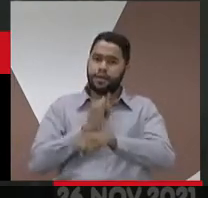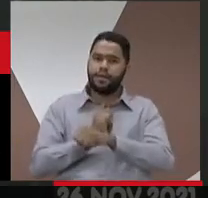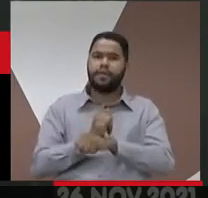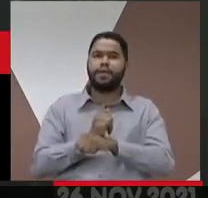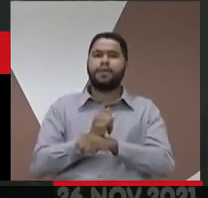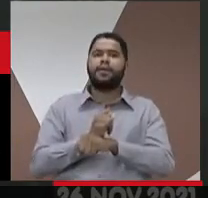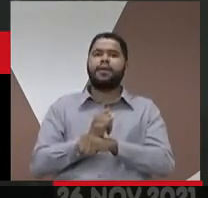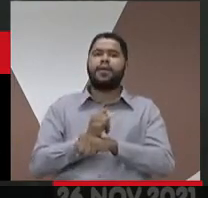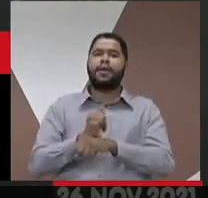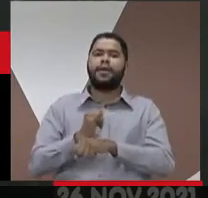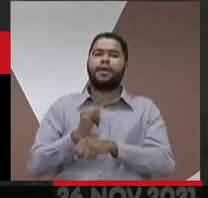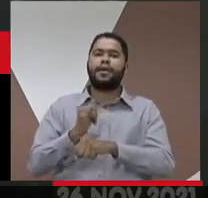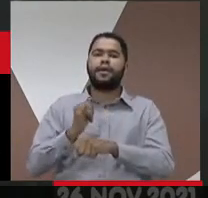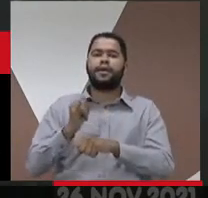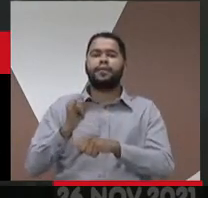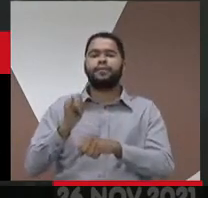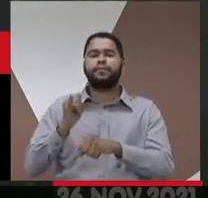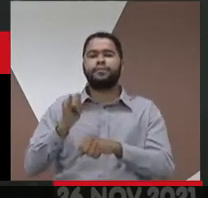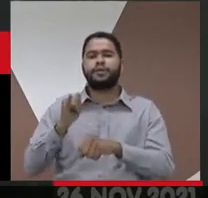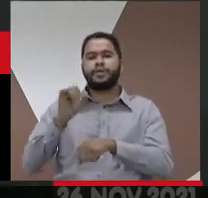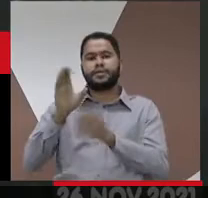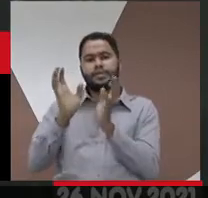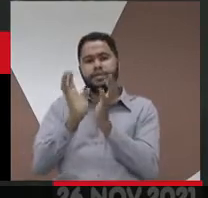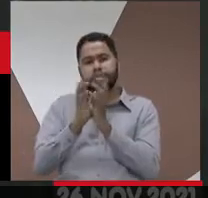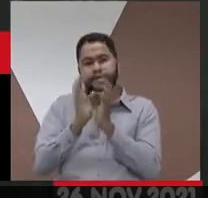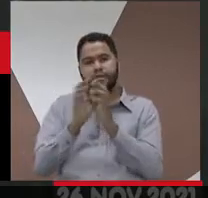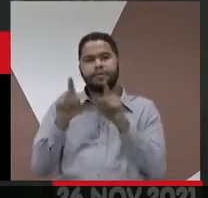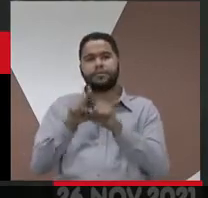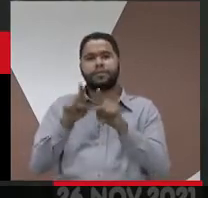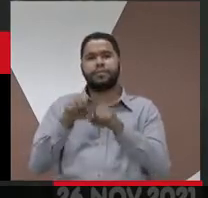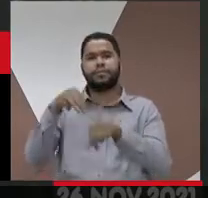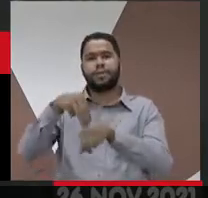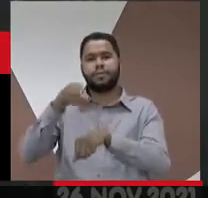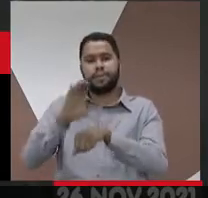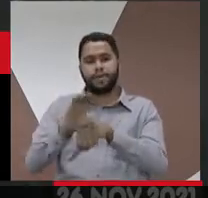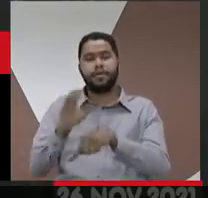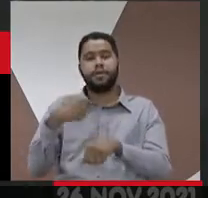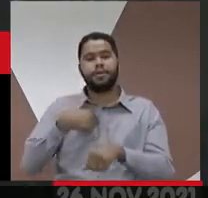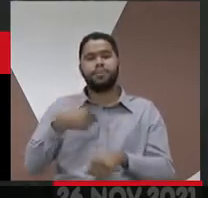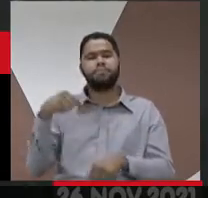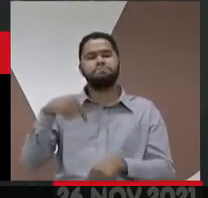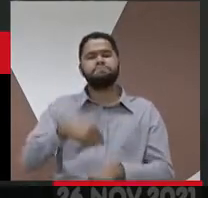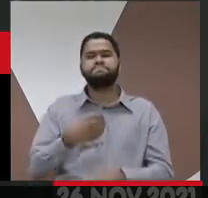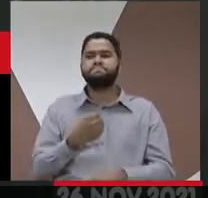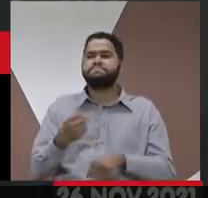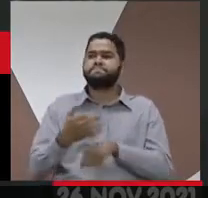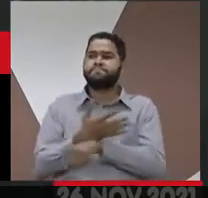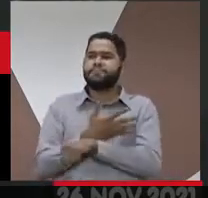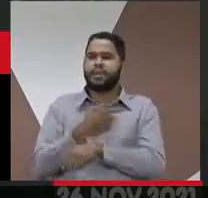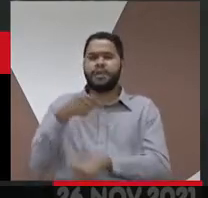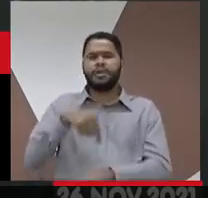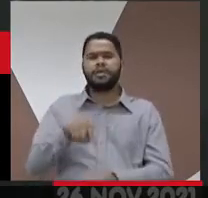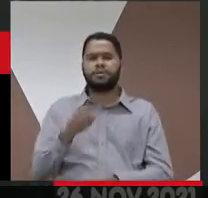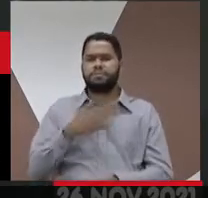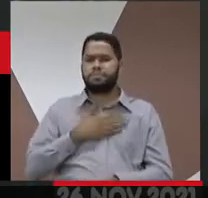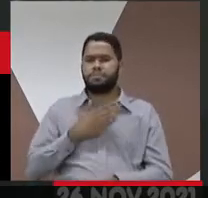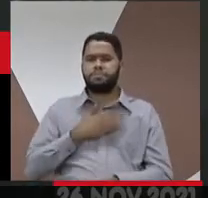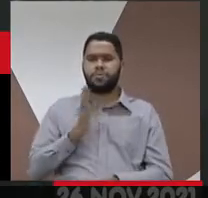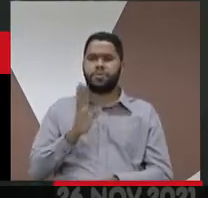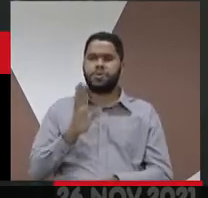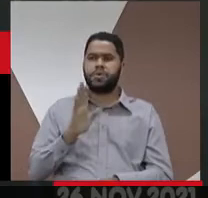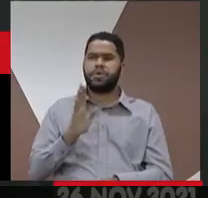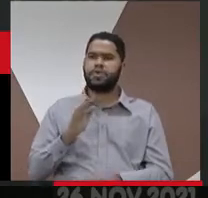Campos. Então, eu estou aqui hoje sentindo muito emocionado para fazer essa fala, em primeiro lugar, porque esse aqui não é o meu lugar. Eu